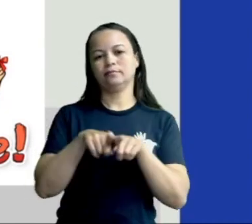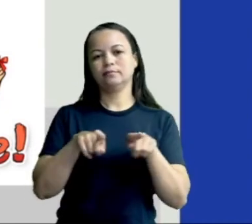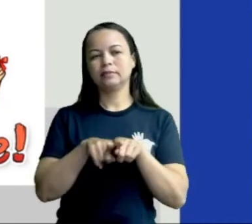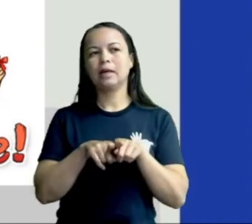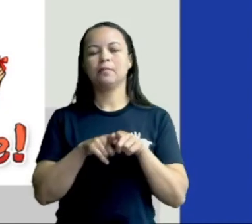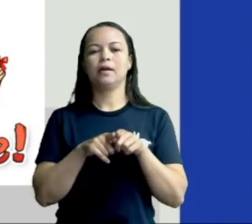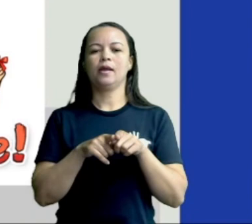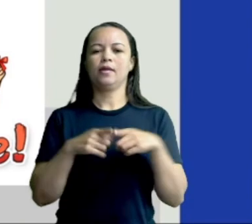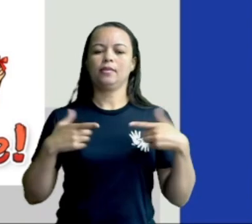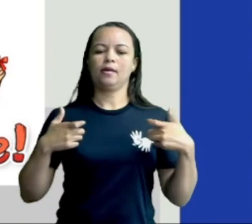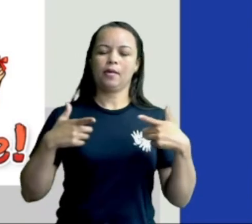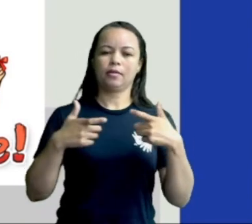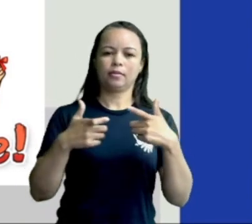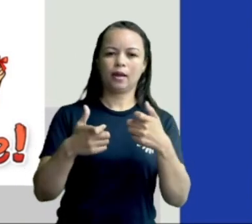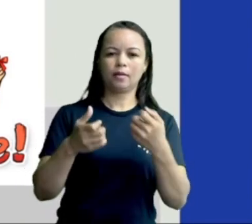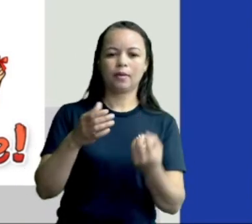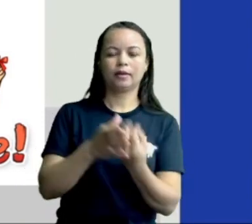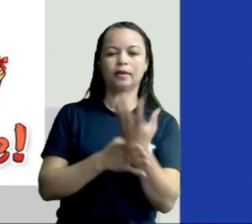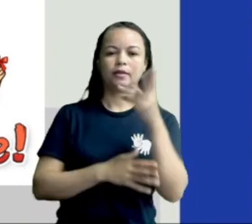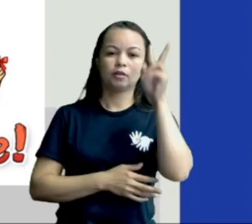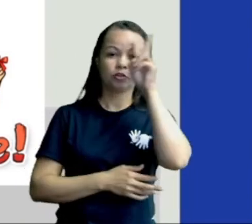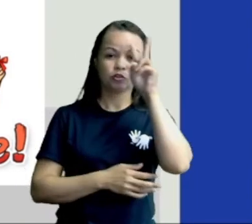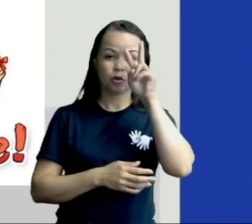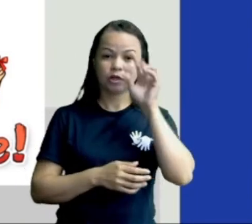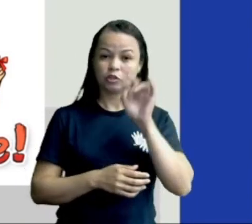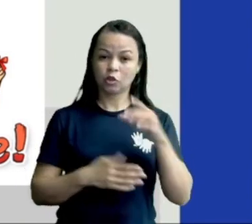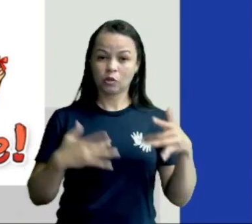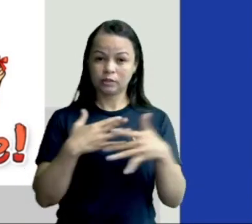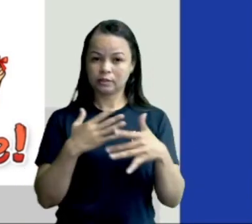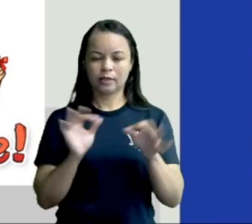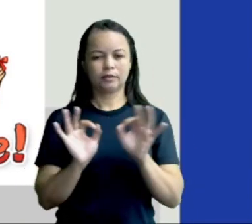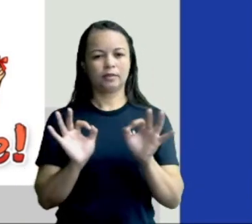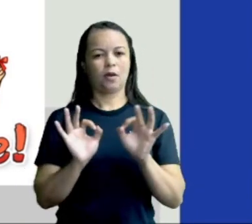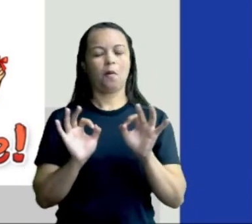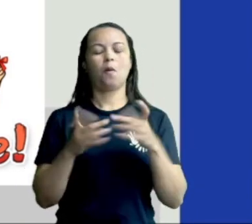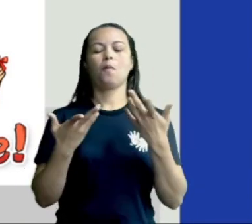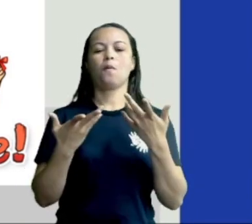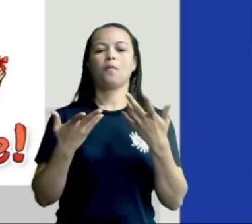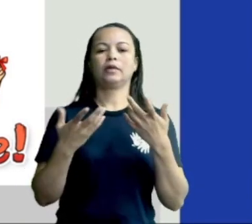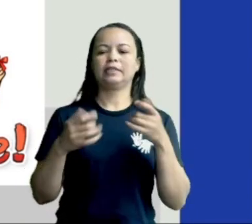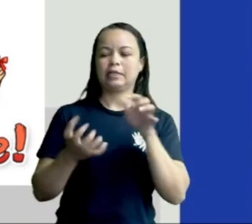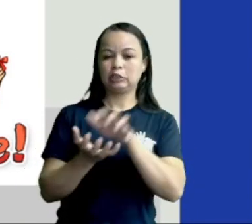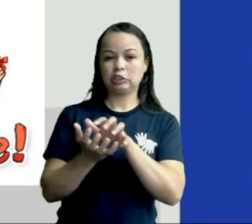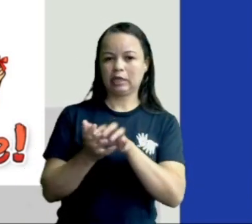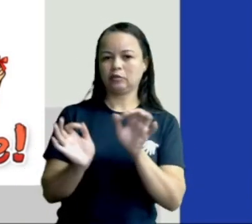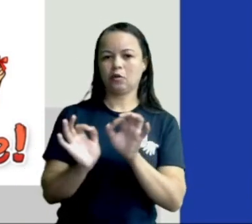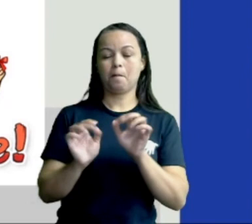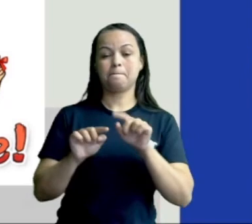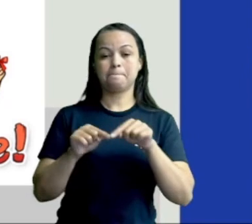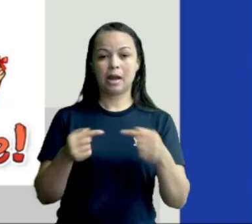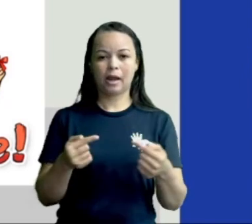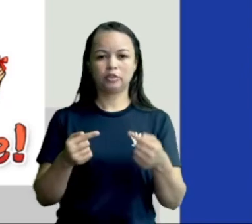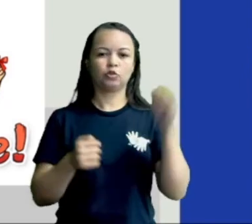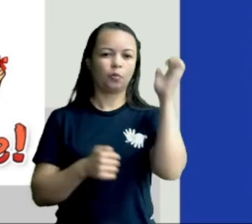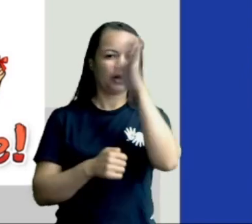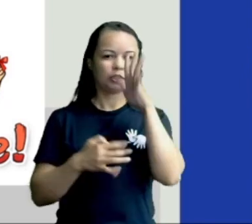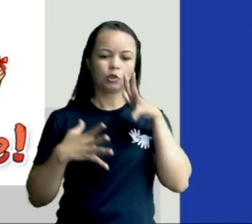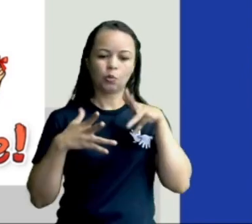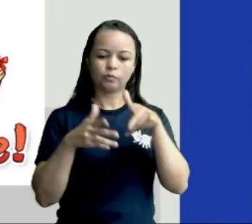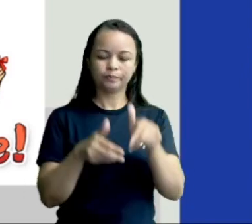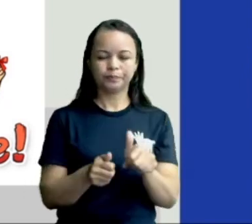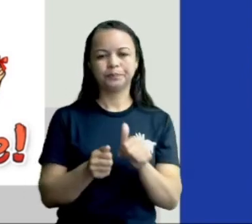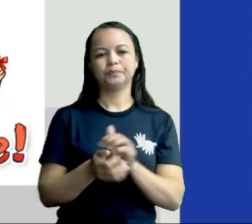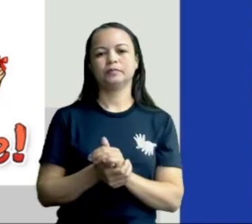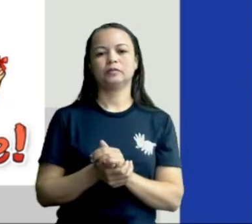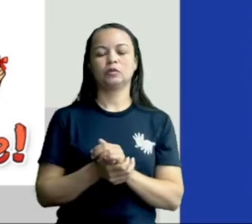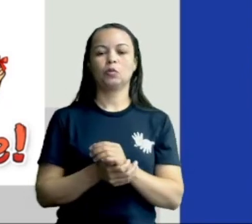batalha para a construção histórica, não só da nossa cidade ou do nosso estado, mas do Brasil como um todo. Conhecemos os